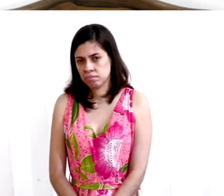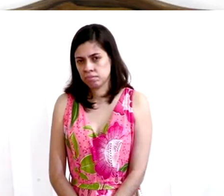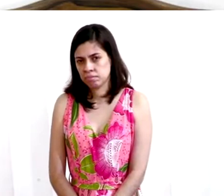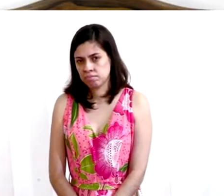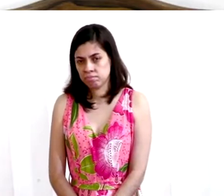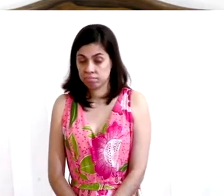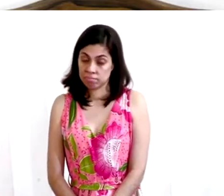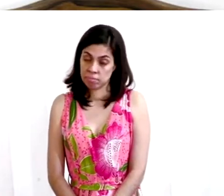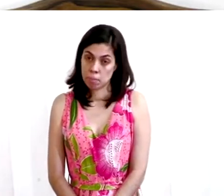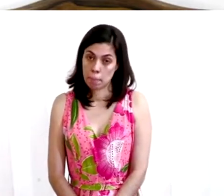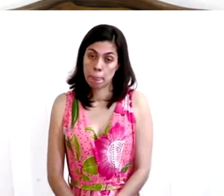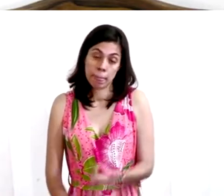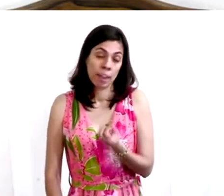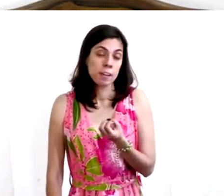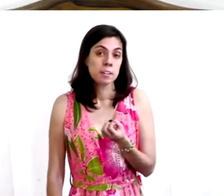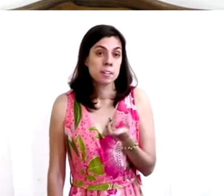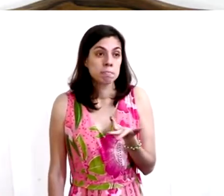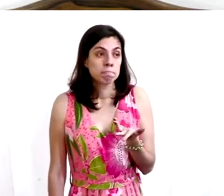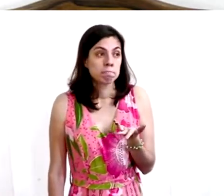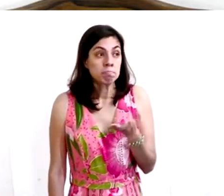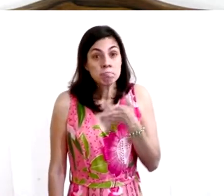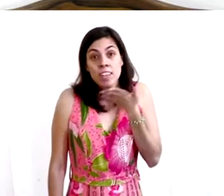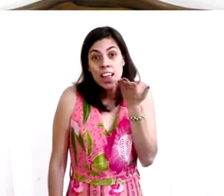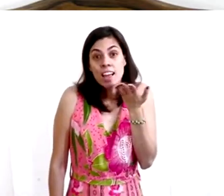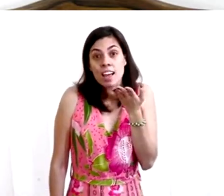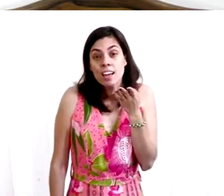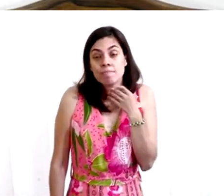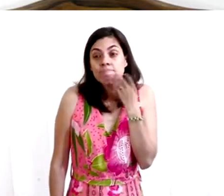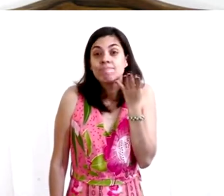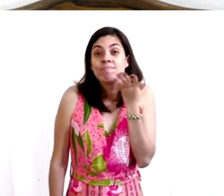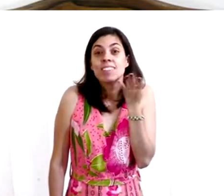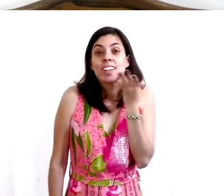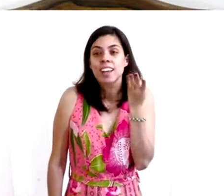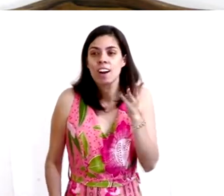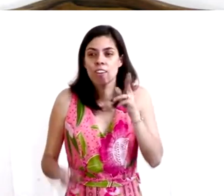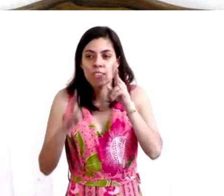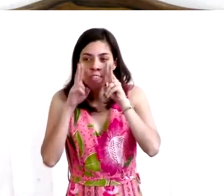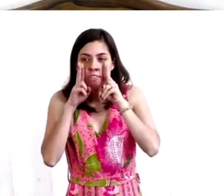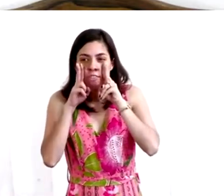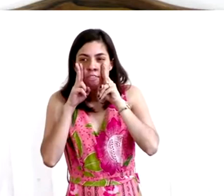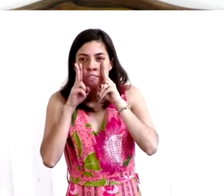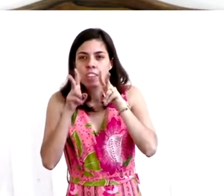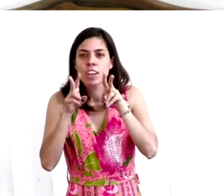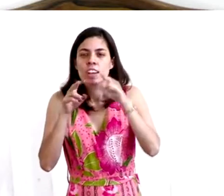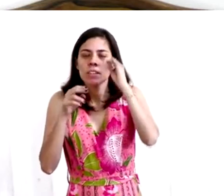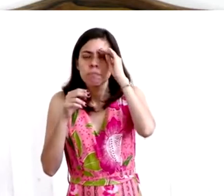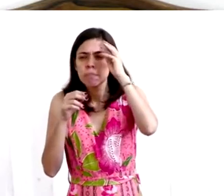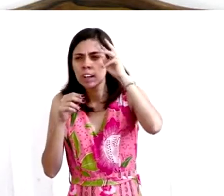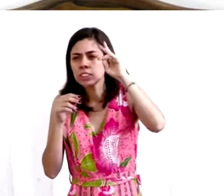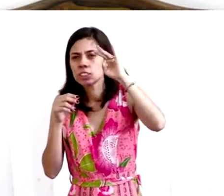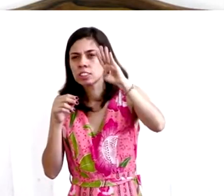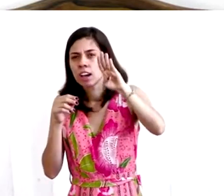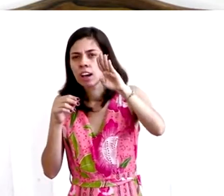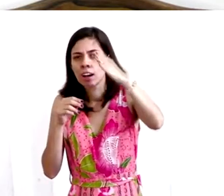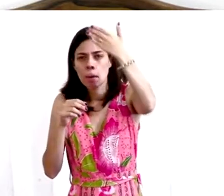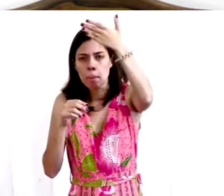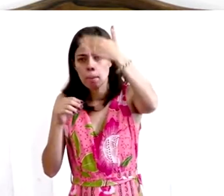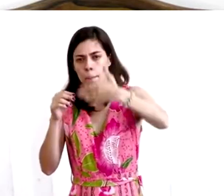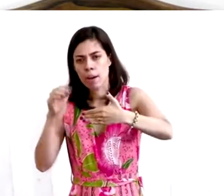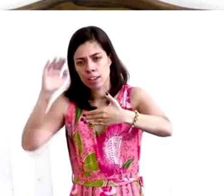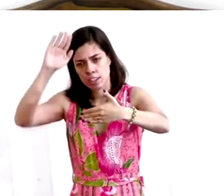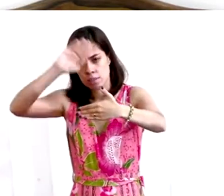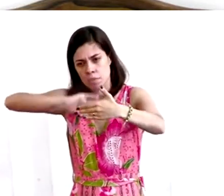interessante ver isso, ver que pode existir alguma coisa além dos nossos olhos, imagine a